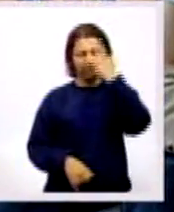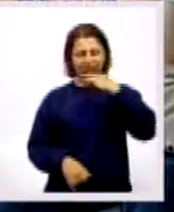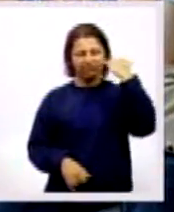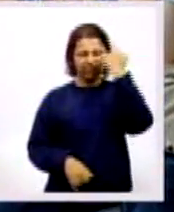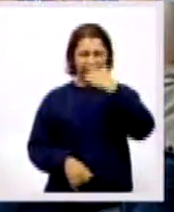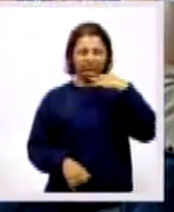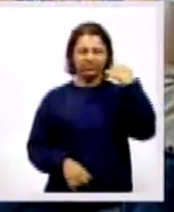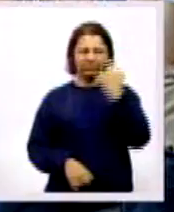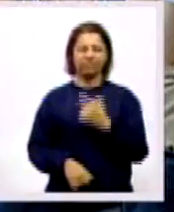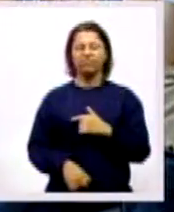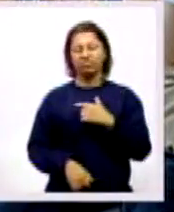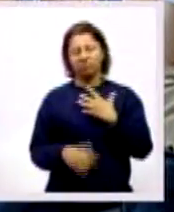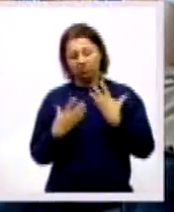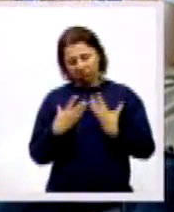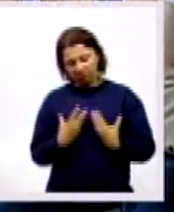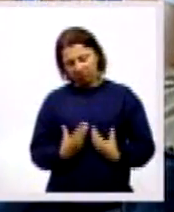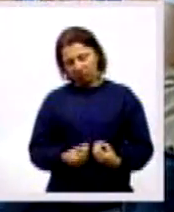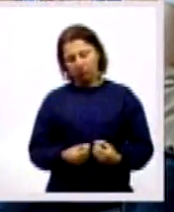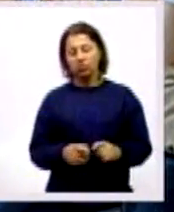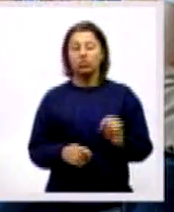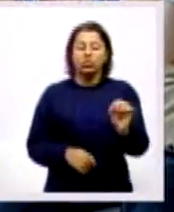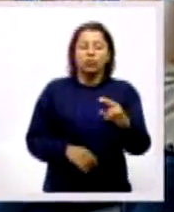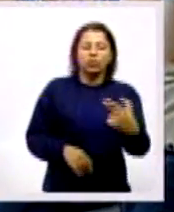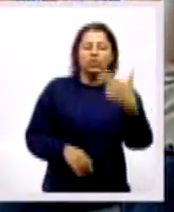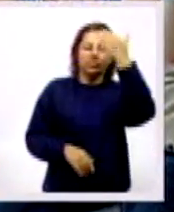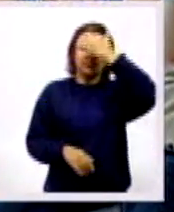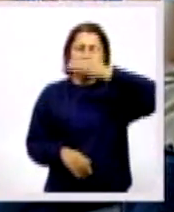Ou então vai dar um testemunho.